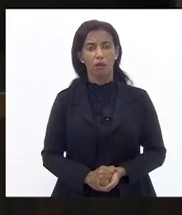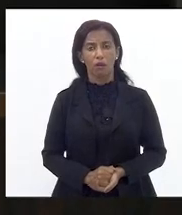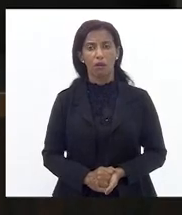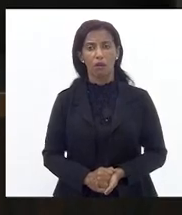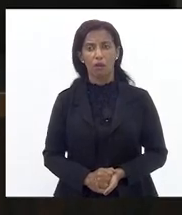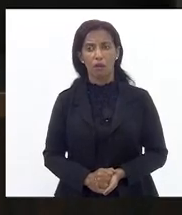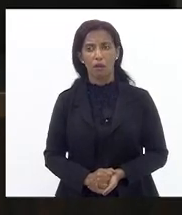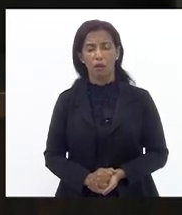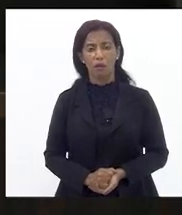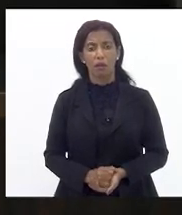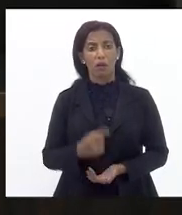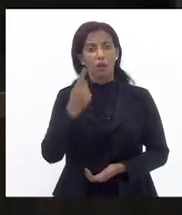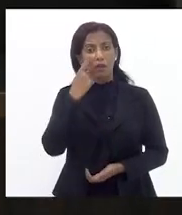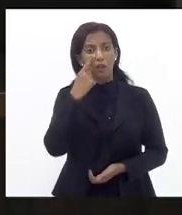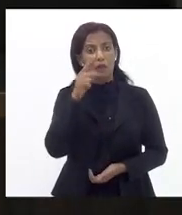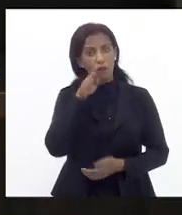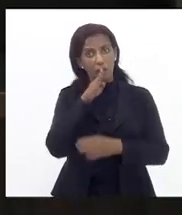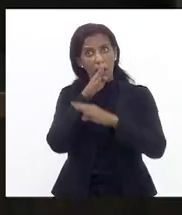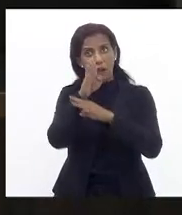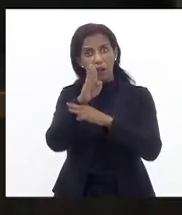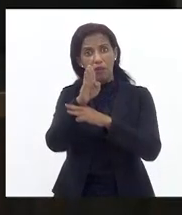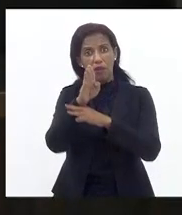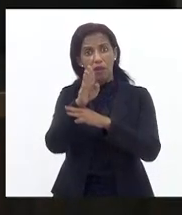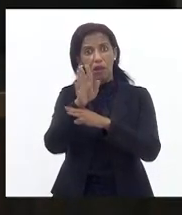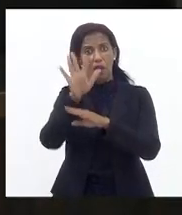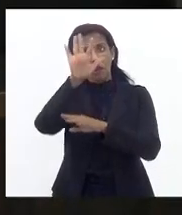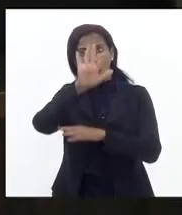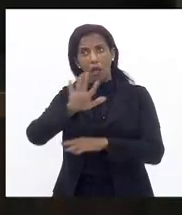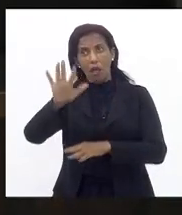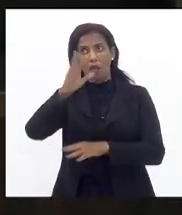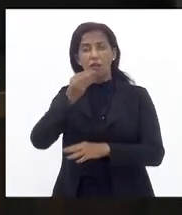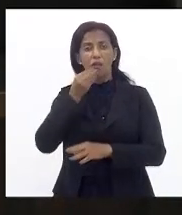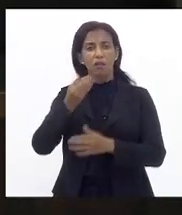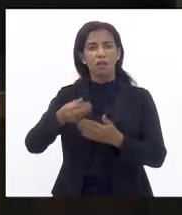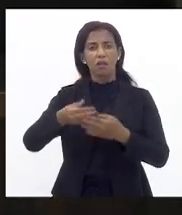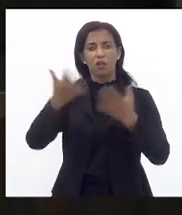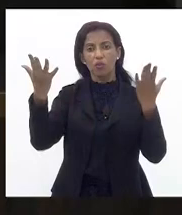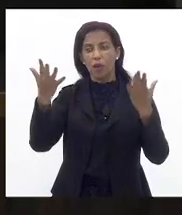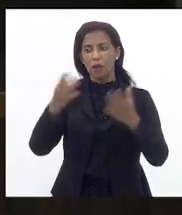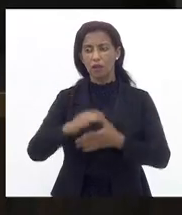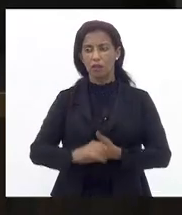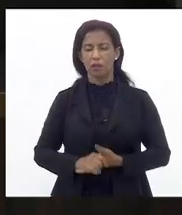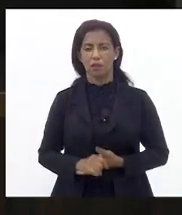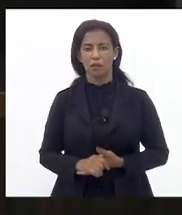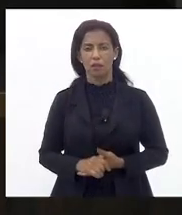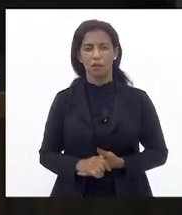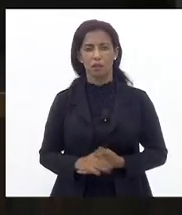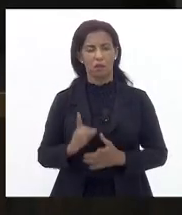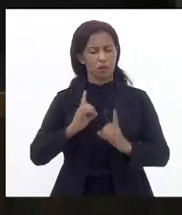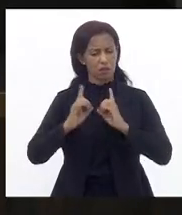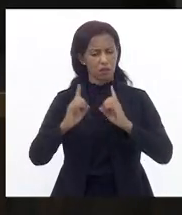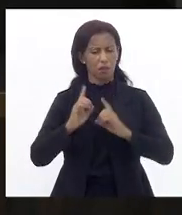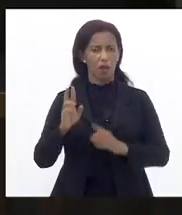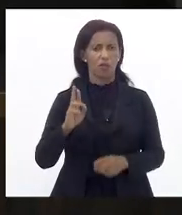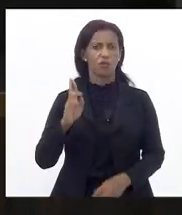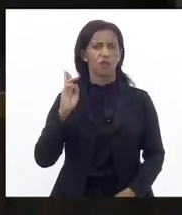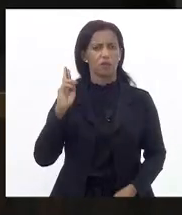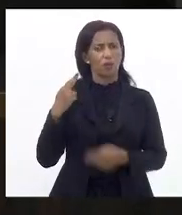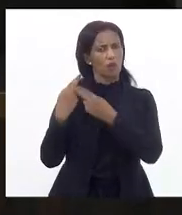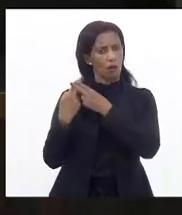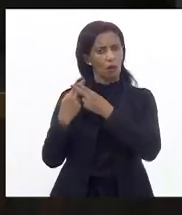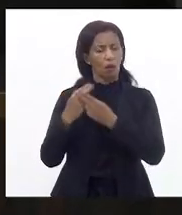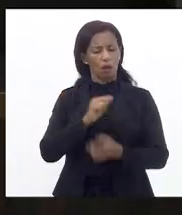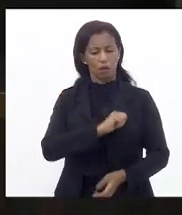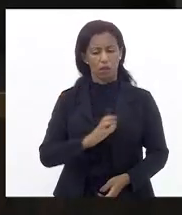no portal da transparência e eu concordo esse debate Na frente com muita responsabilidade o presente entre a si